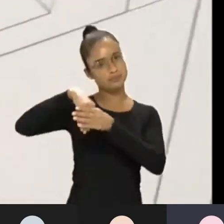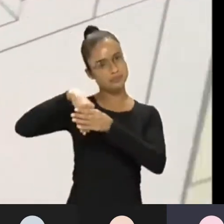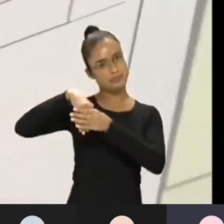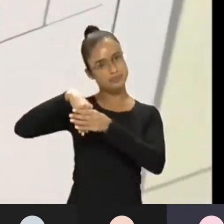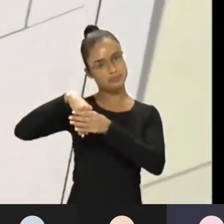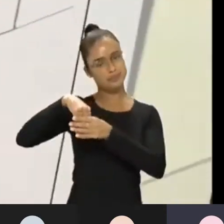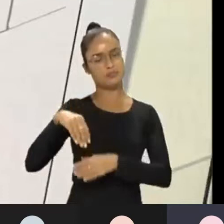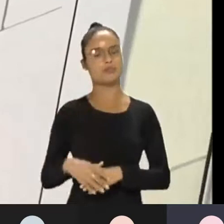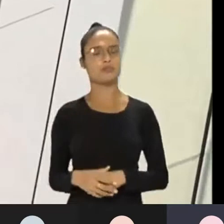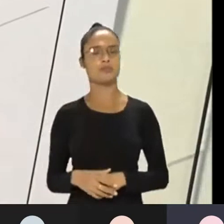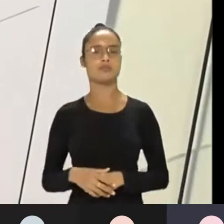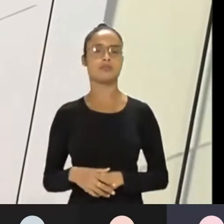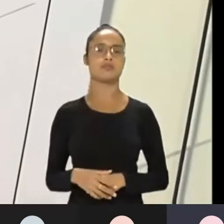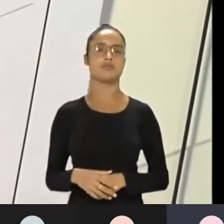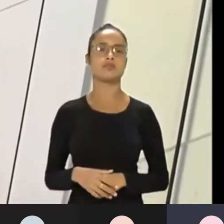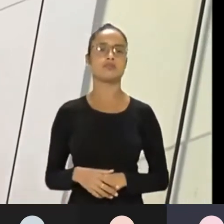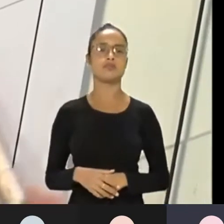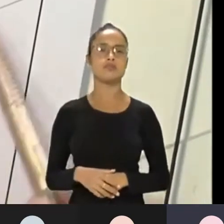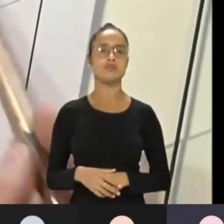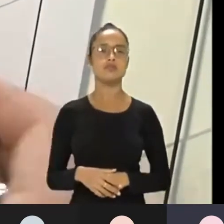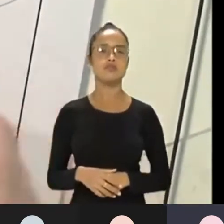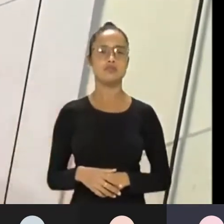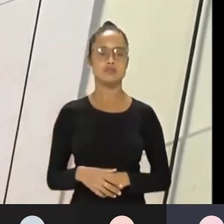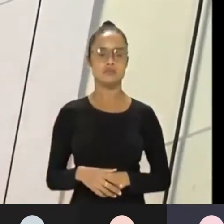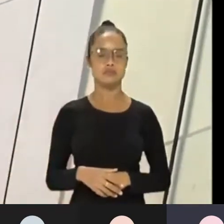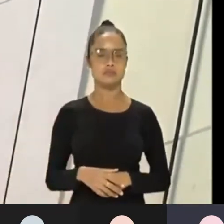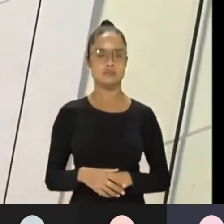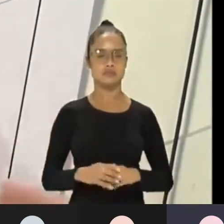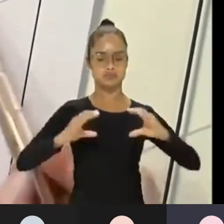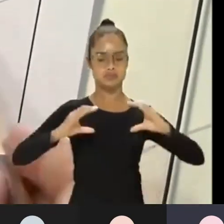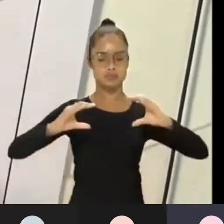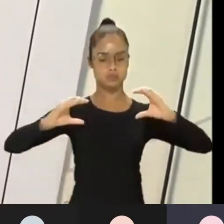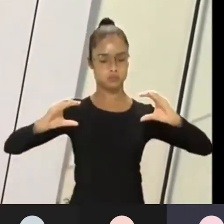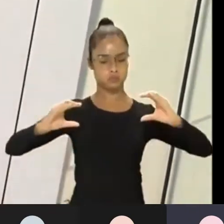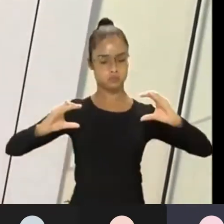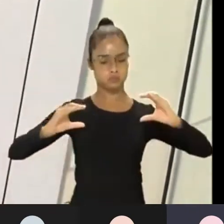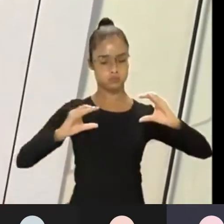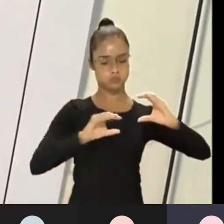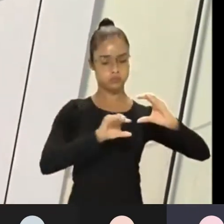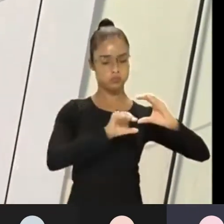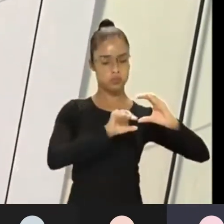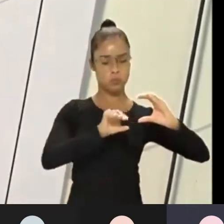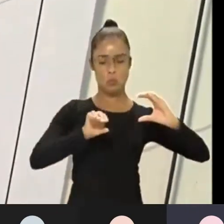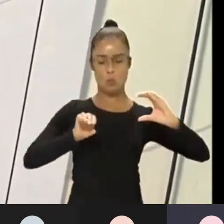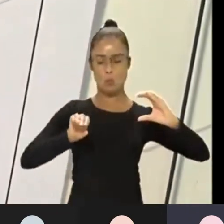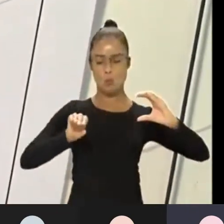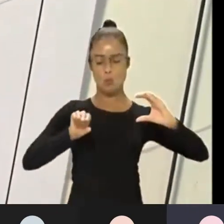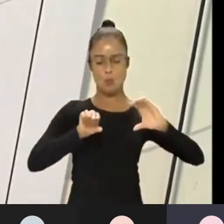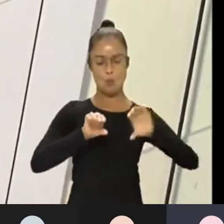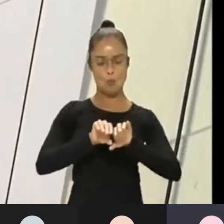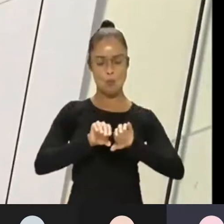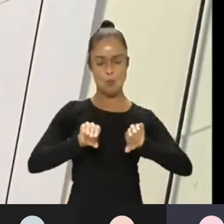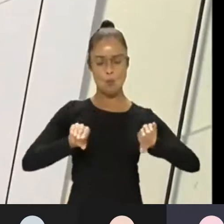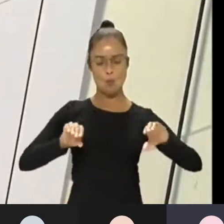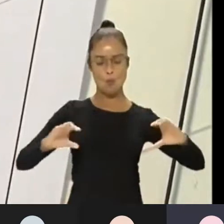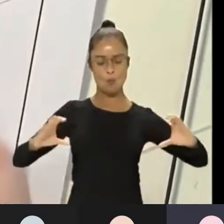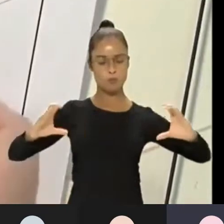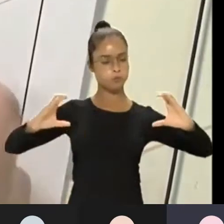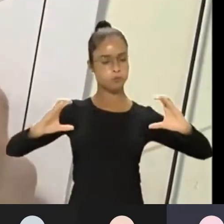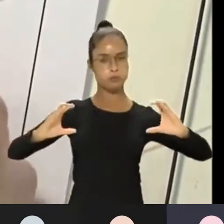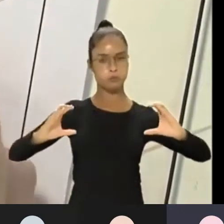exemplo, eu tenho aqui como se fosse um volume completo do paralelepípedo, que é o sólido que nós usamos